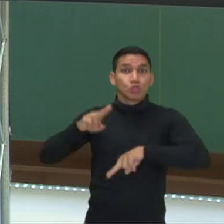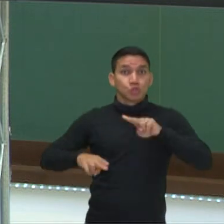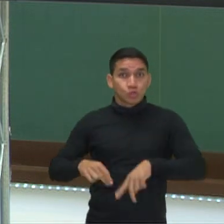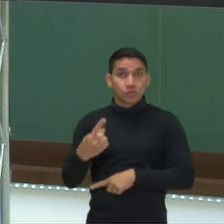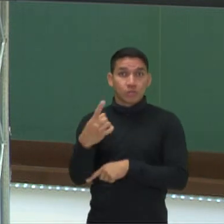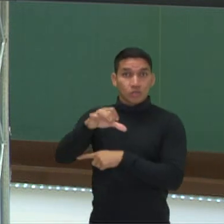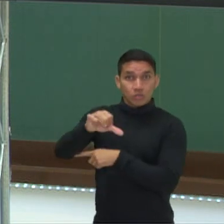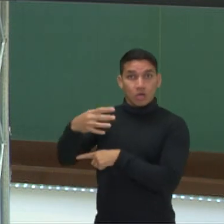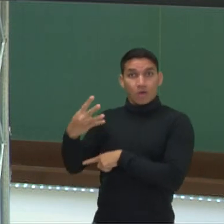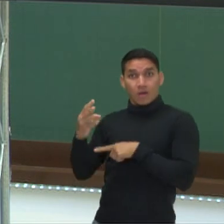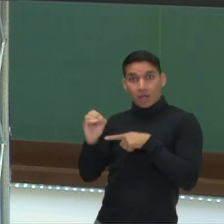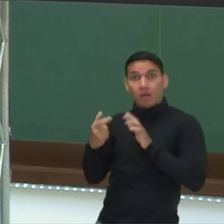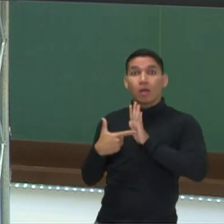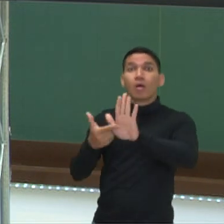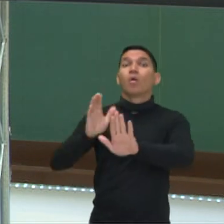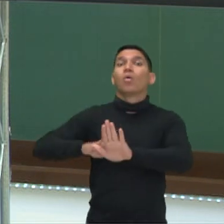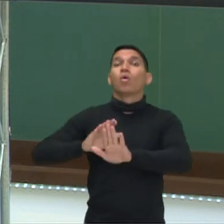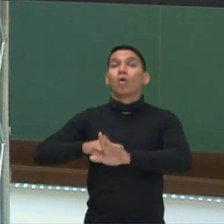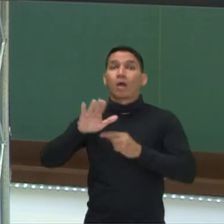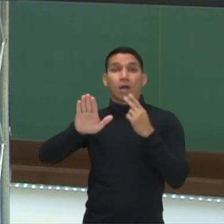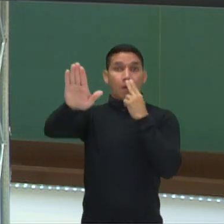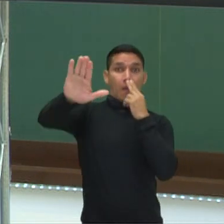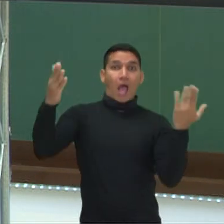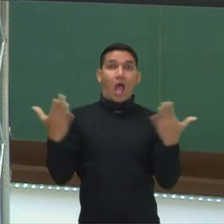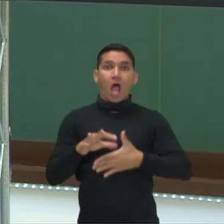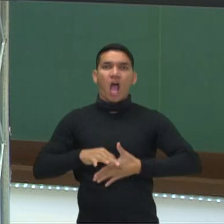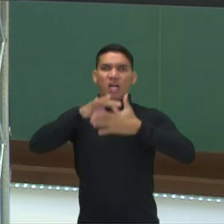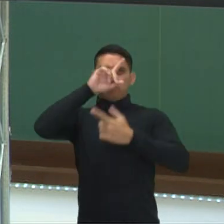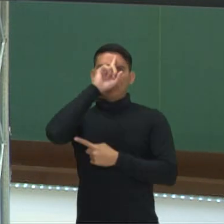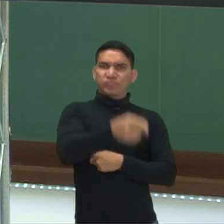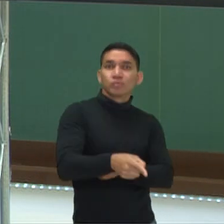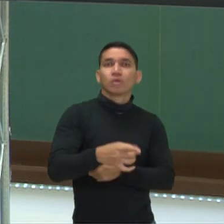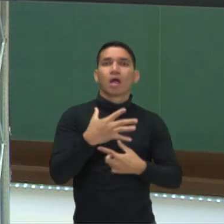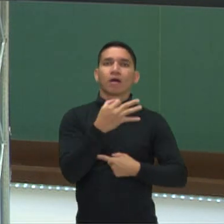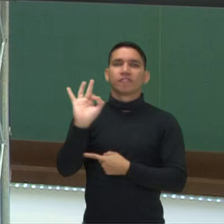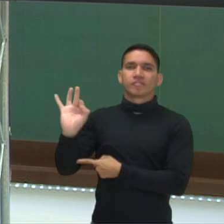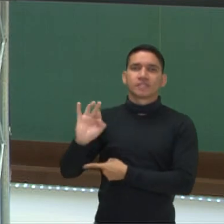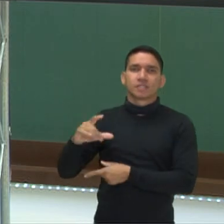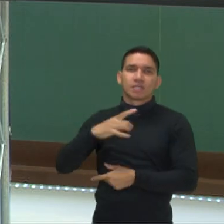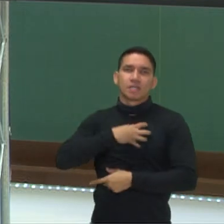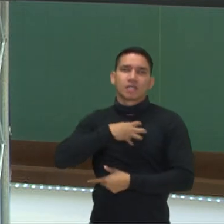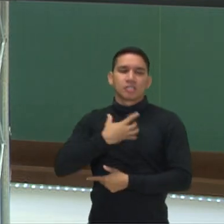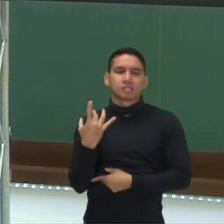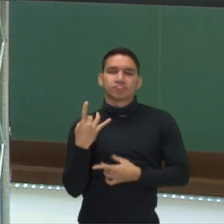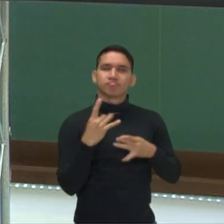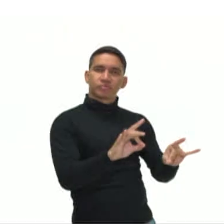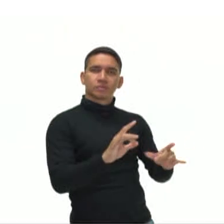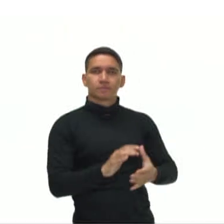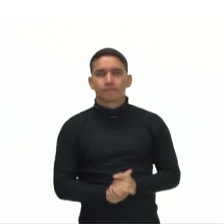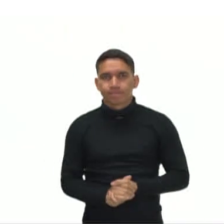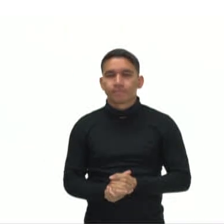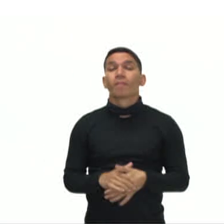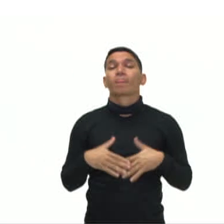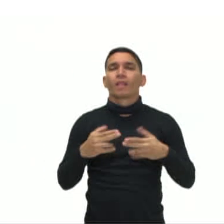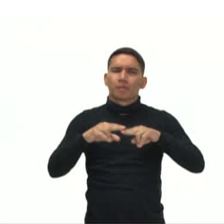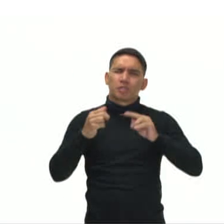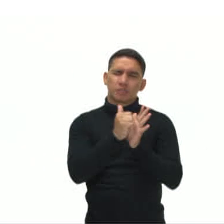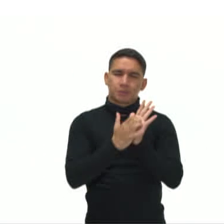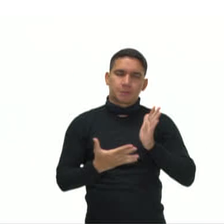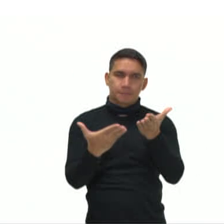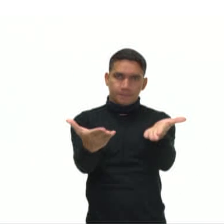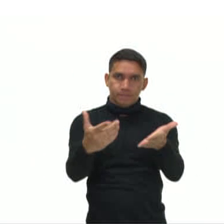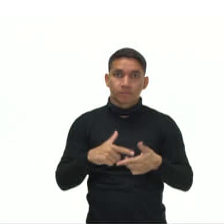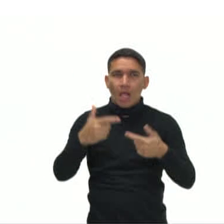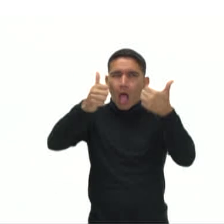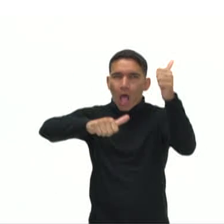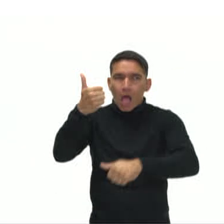essa. O poder de Hitler agora dominando a França, um dos seus grandes inimigos. Exercício para você, analise